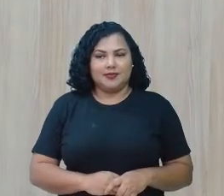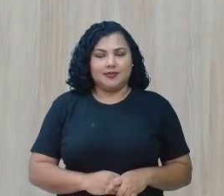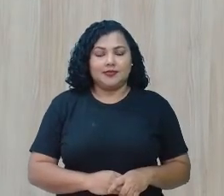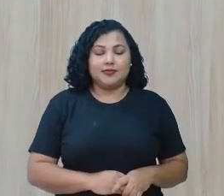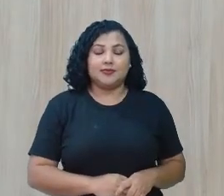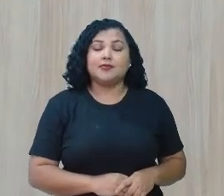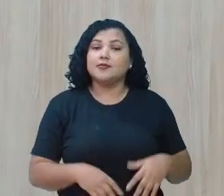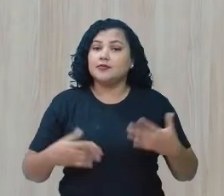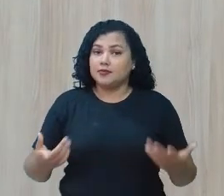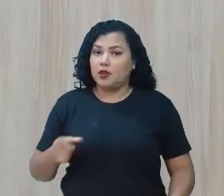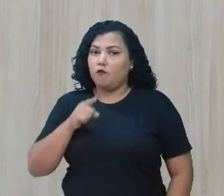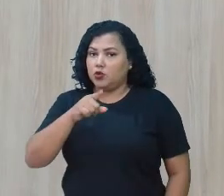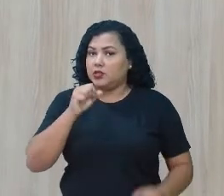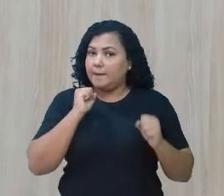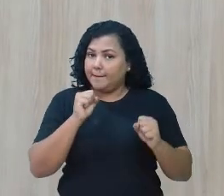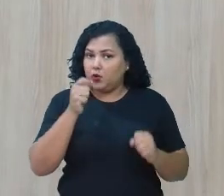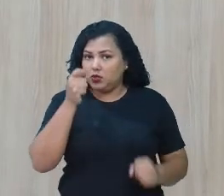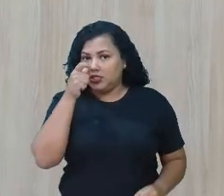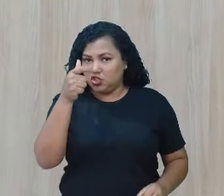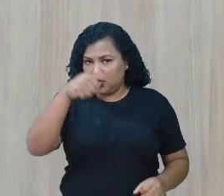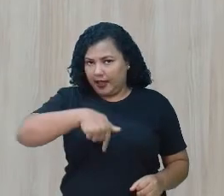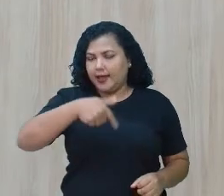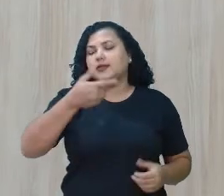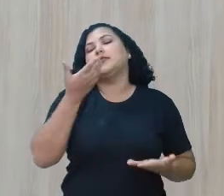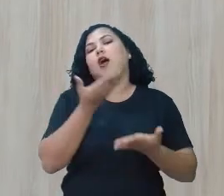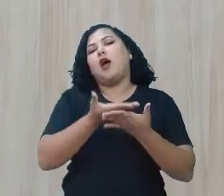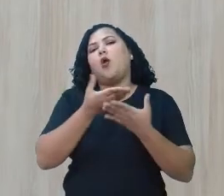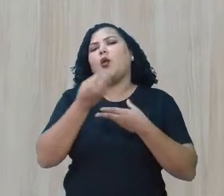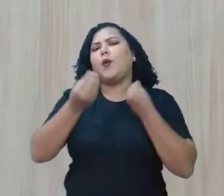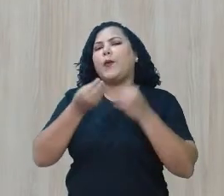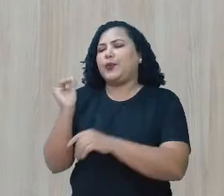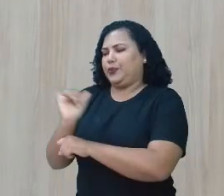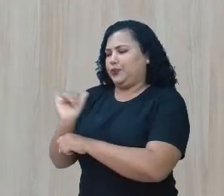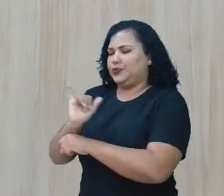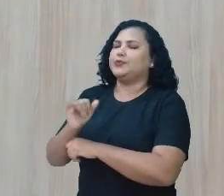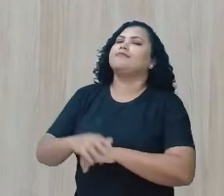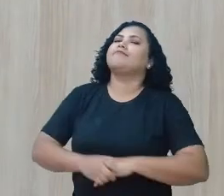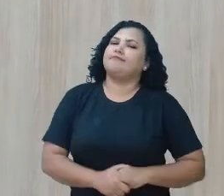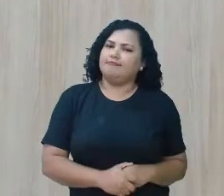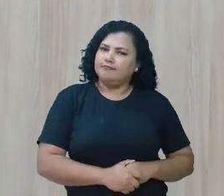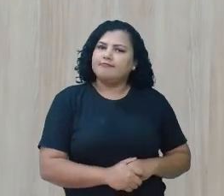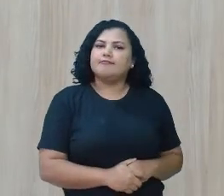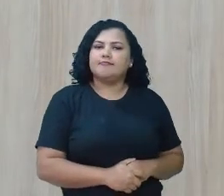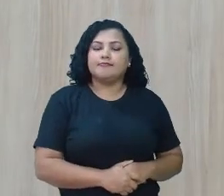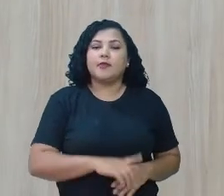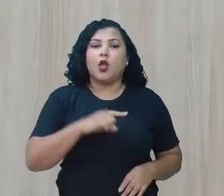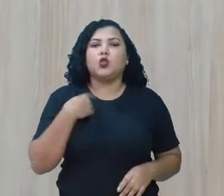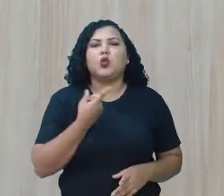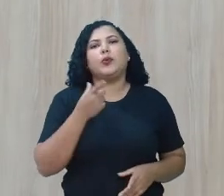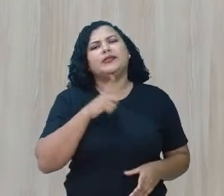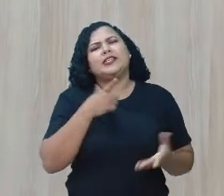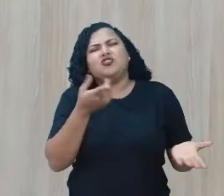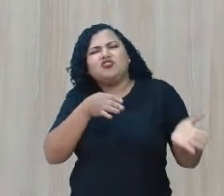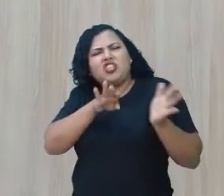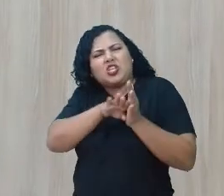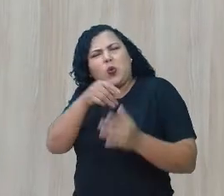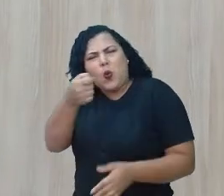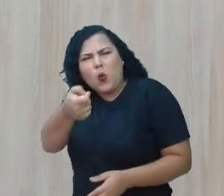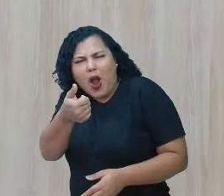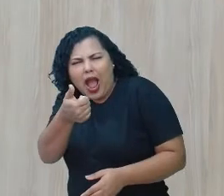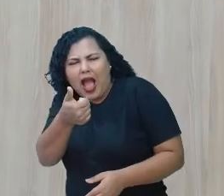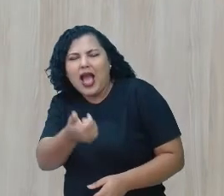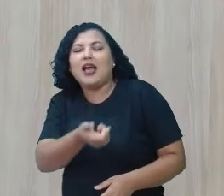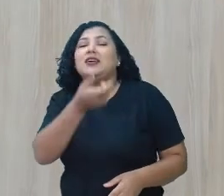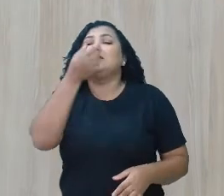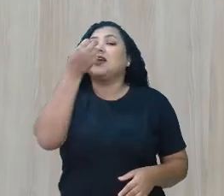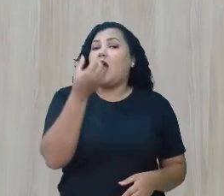A gente sabe que você pode acompanhar essa aula através do YouTube também, certo? Estamos aí chegando quase a